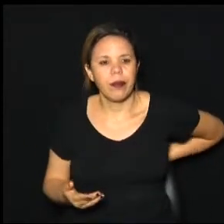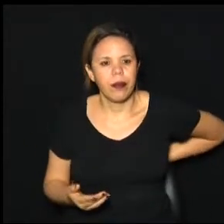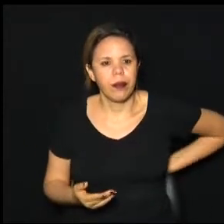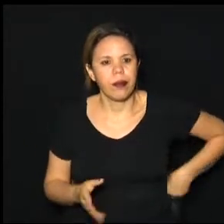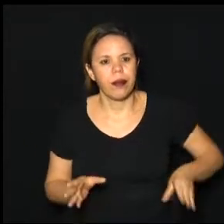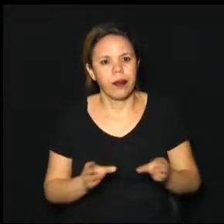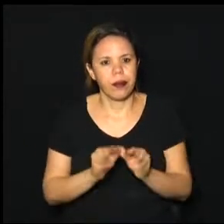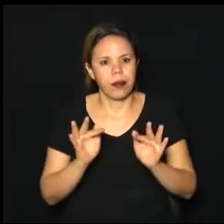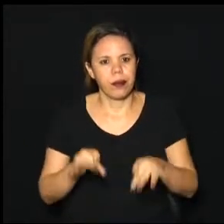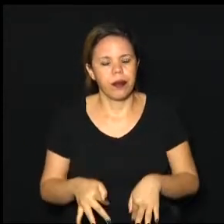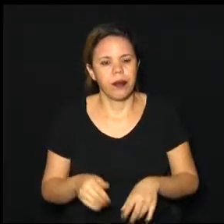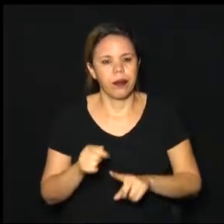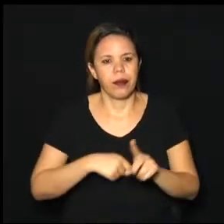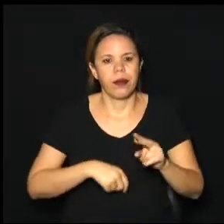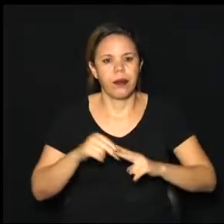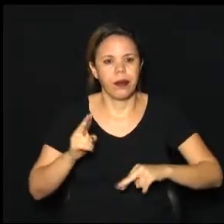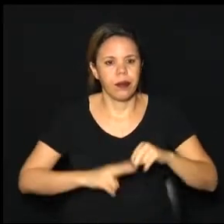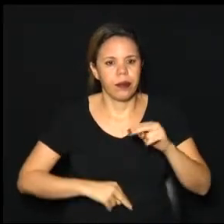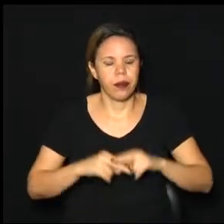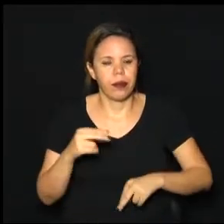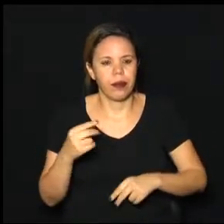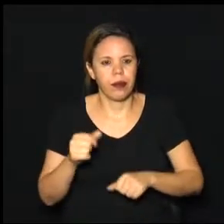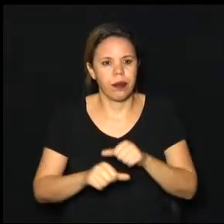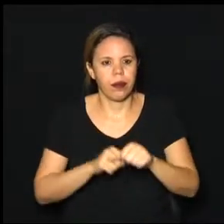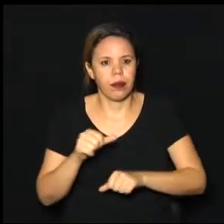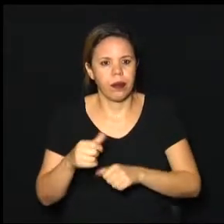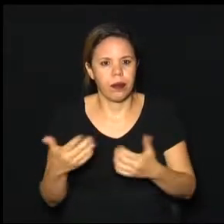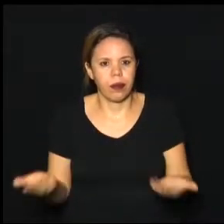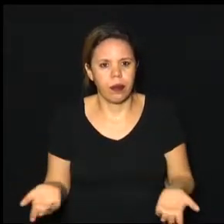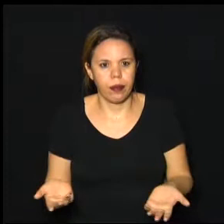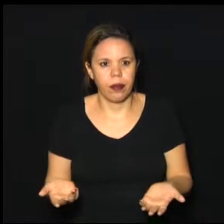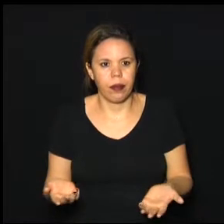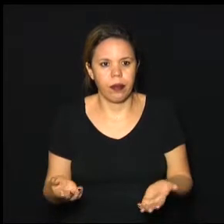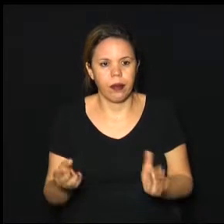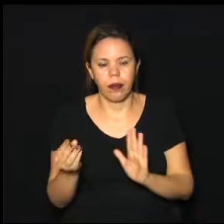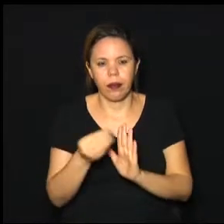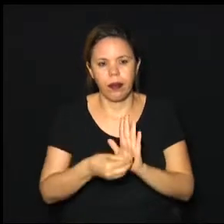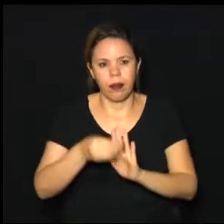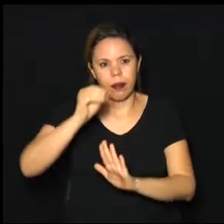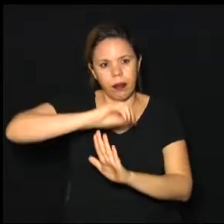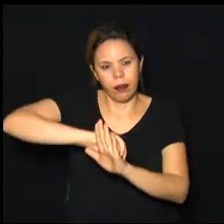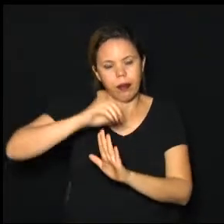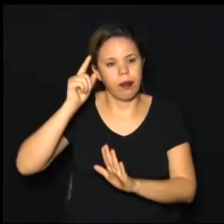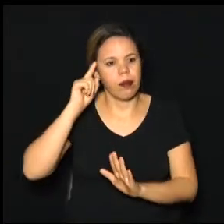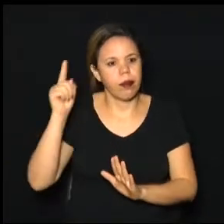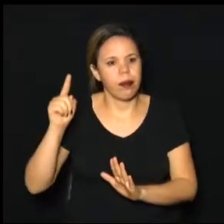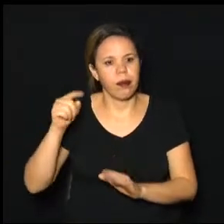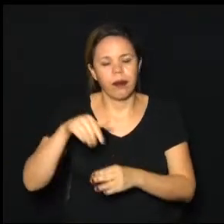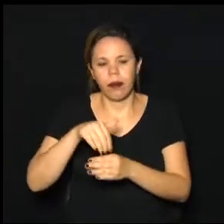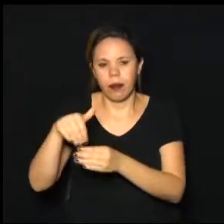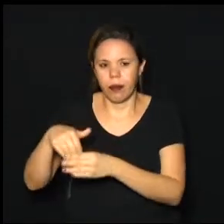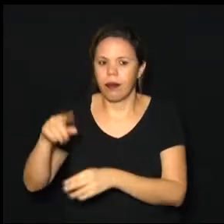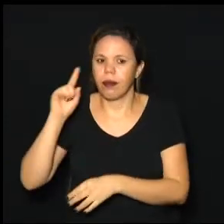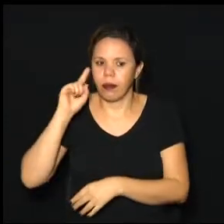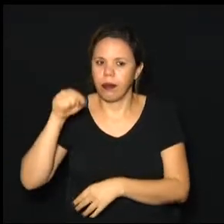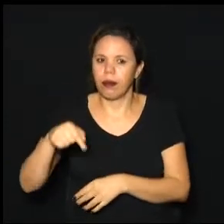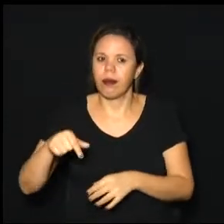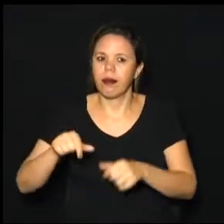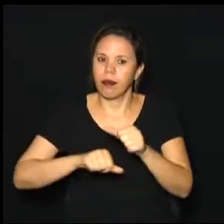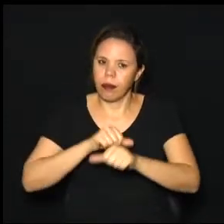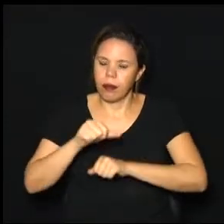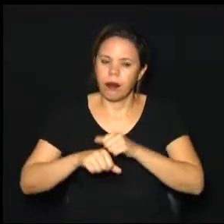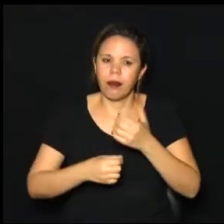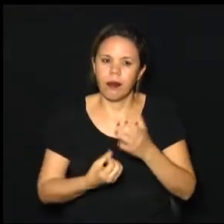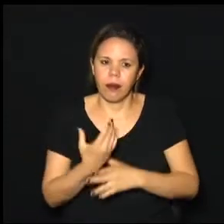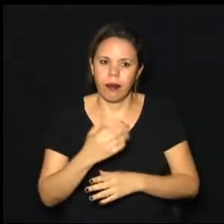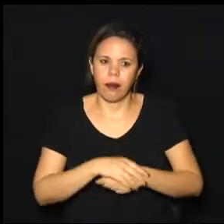no finalzinho de junho. Tá? Então, como houve alteração do calendário eleitoral, essa data também sofreu